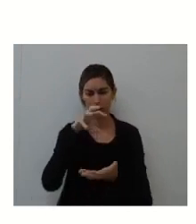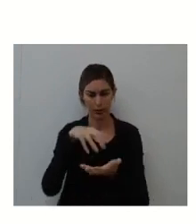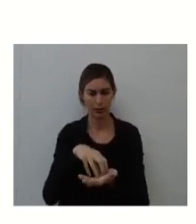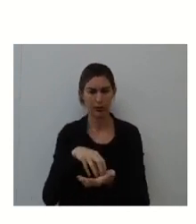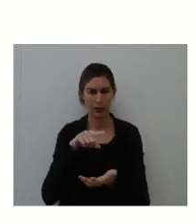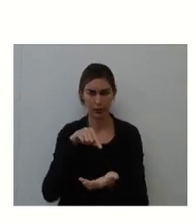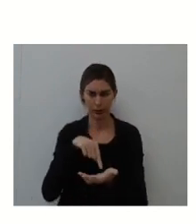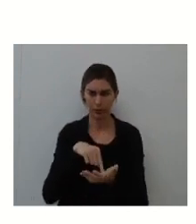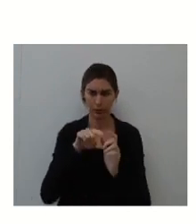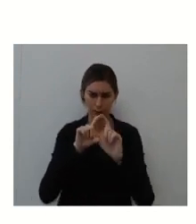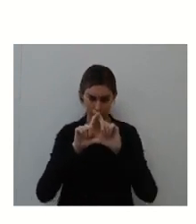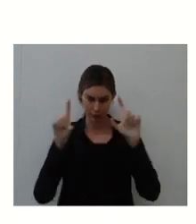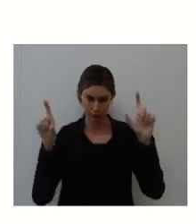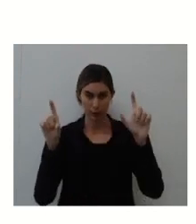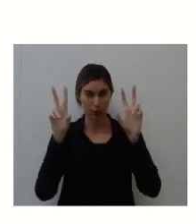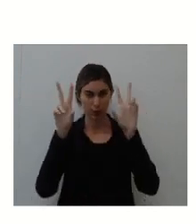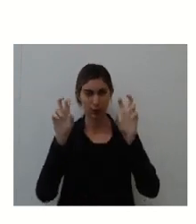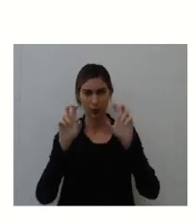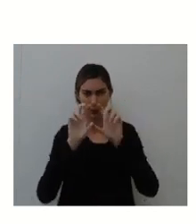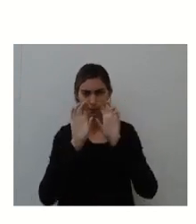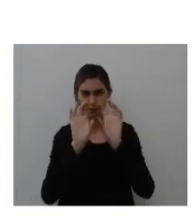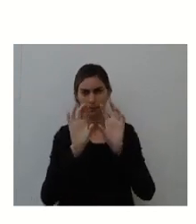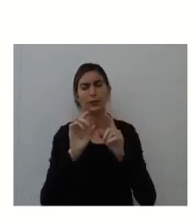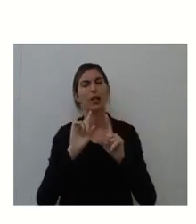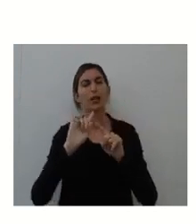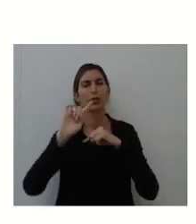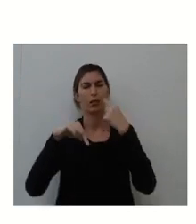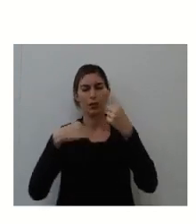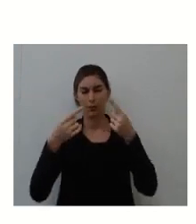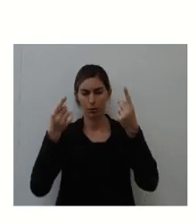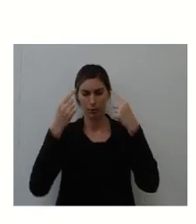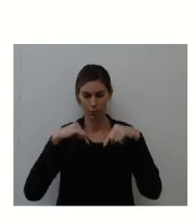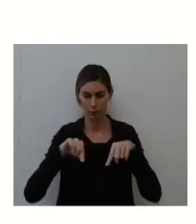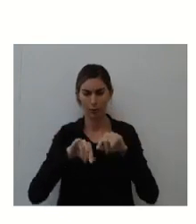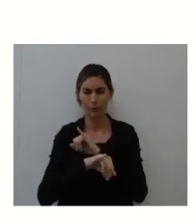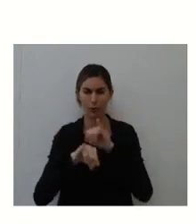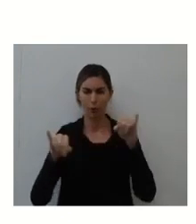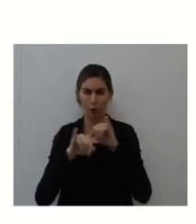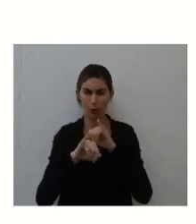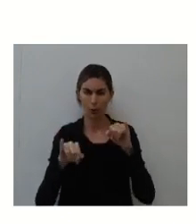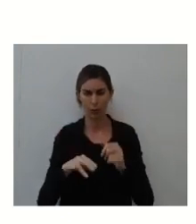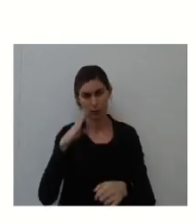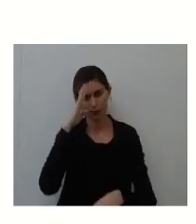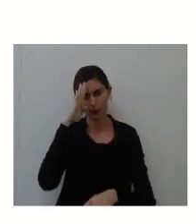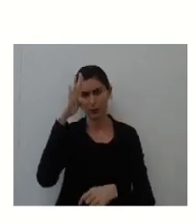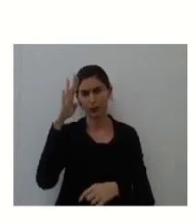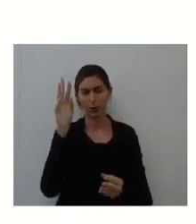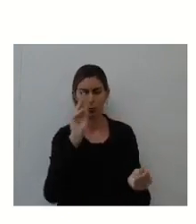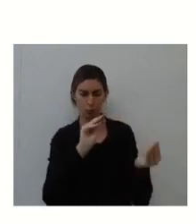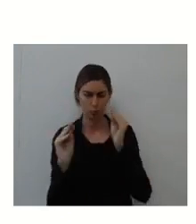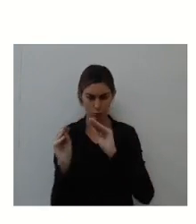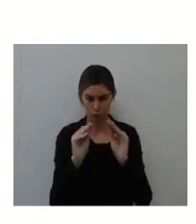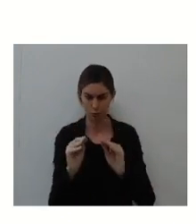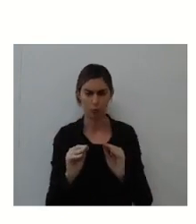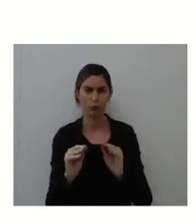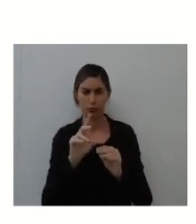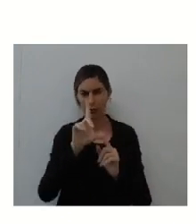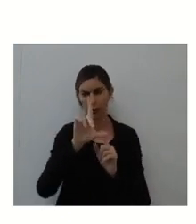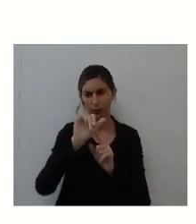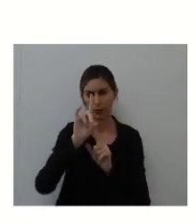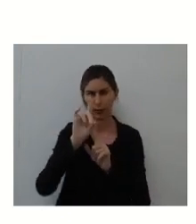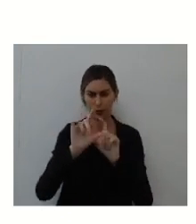central disposto no meu título. Depois, eu tenho as nossas informações principais que estão no lead,